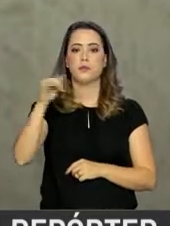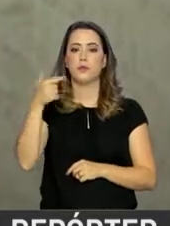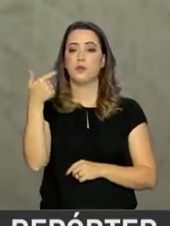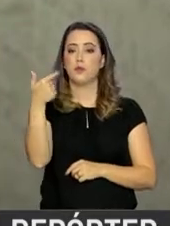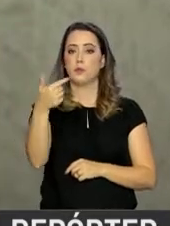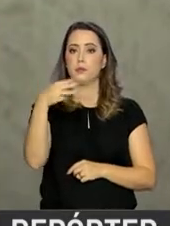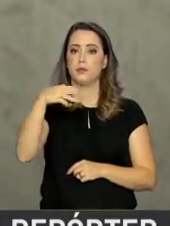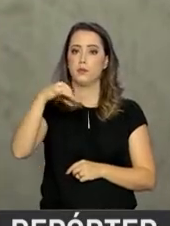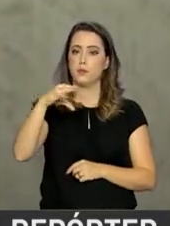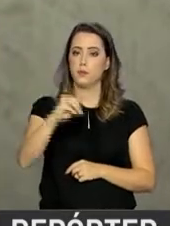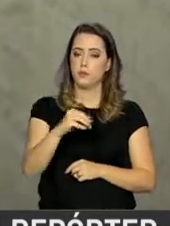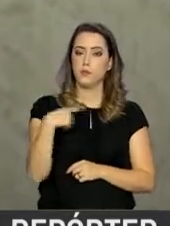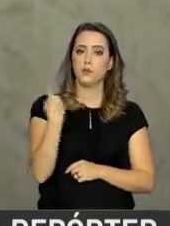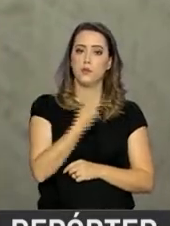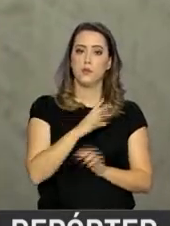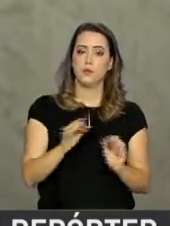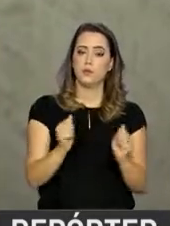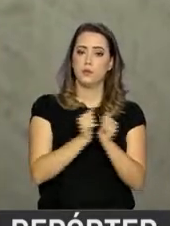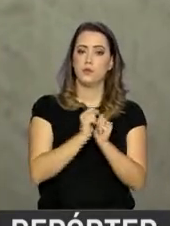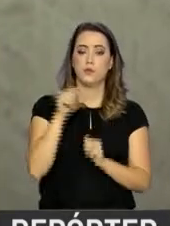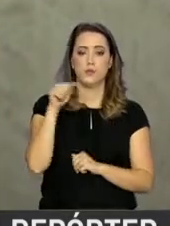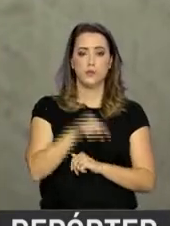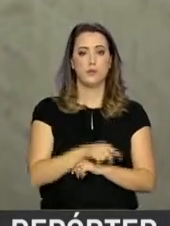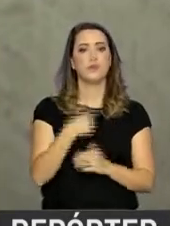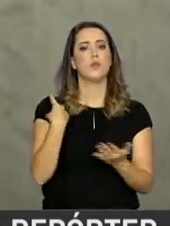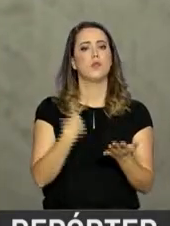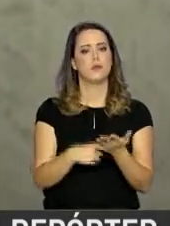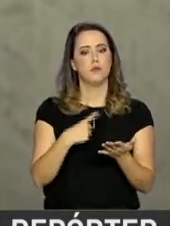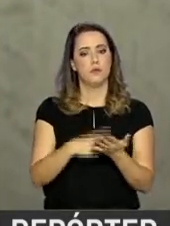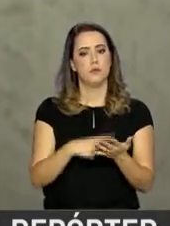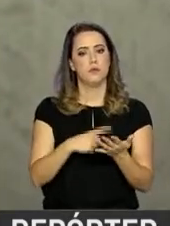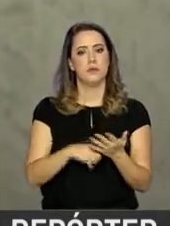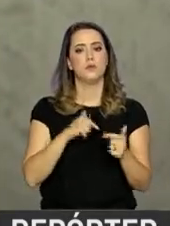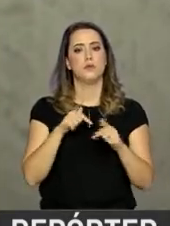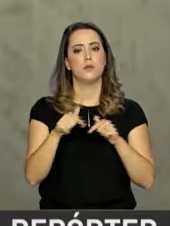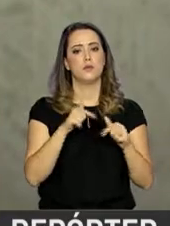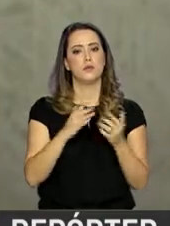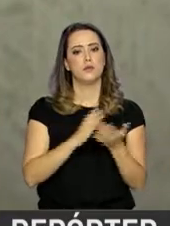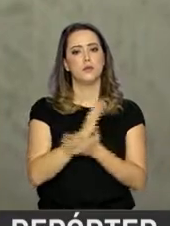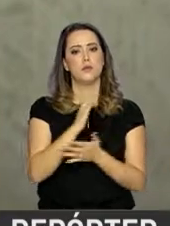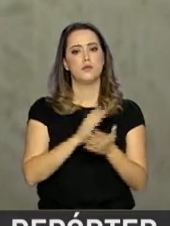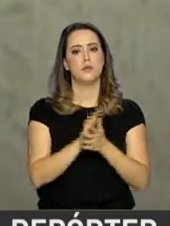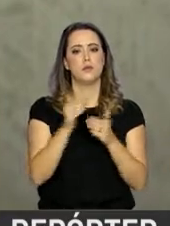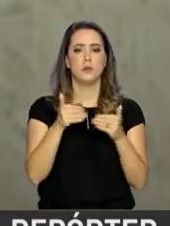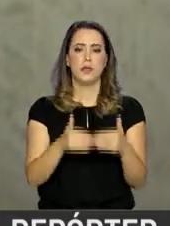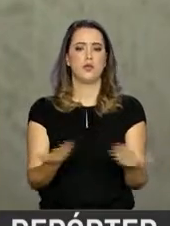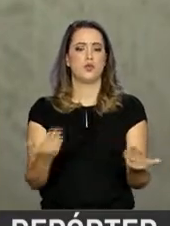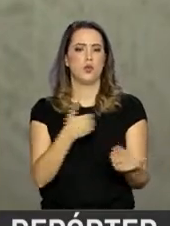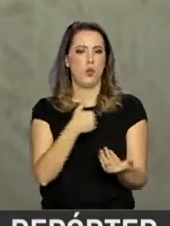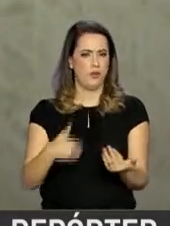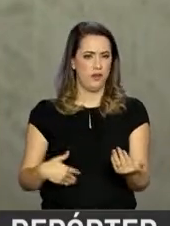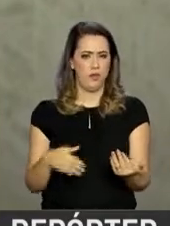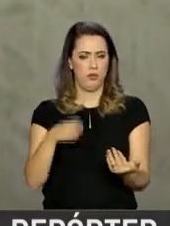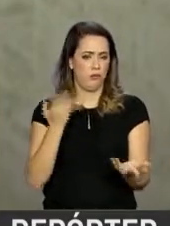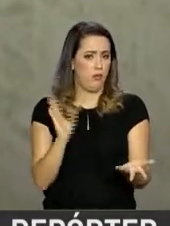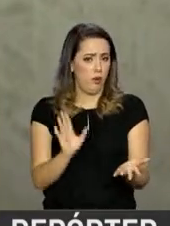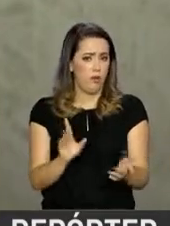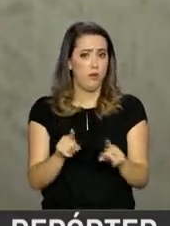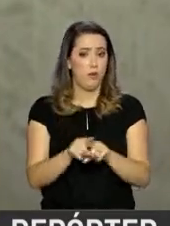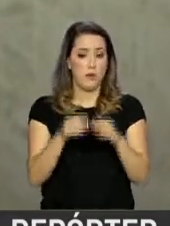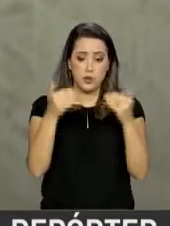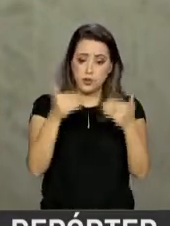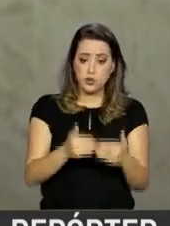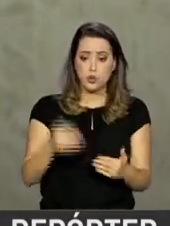de maio, estejamos todos aqui para cumprirmos com essa missão, que nem é uma missão perante o governo, é uma missão perante o